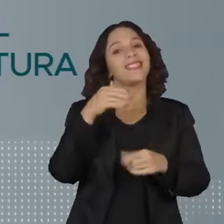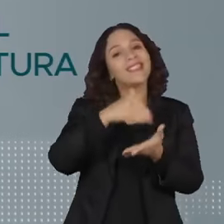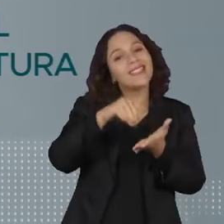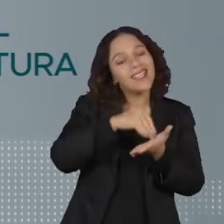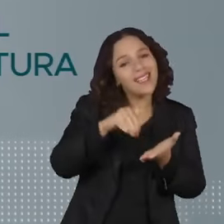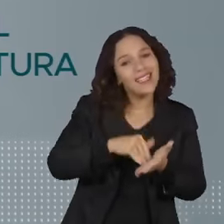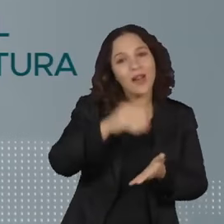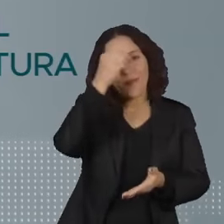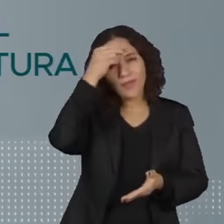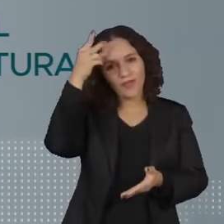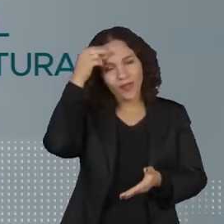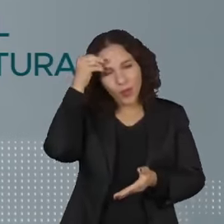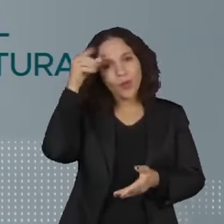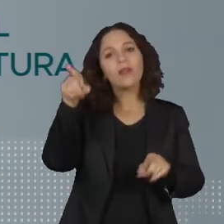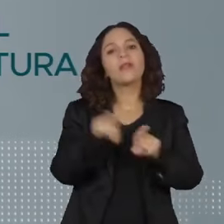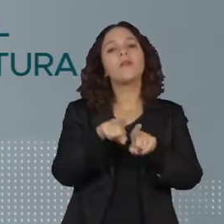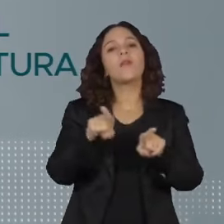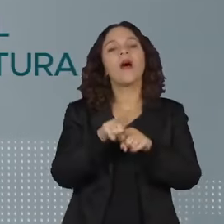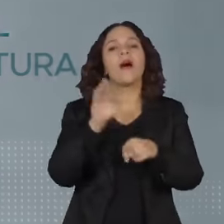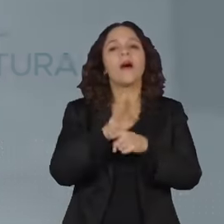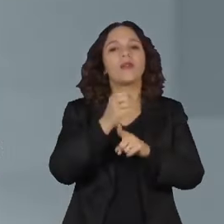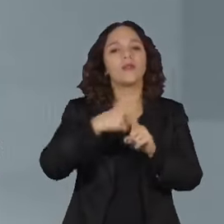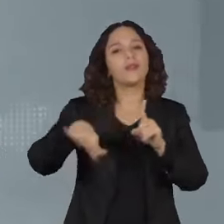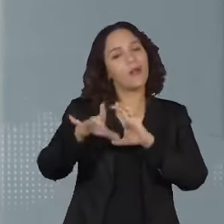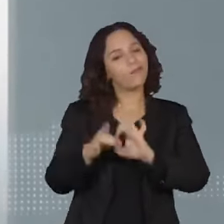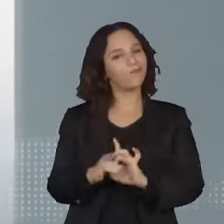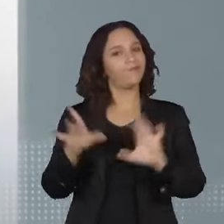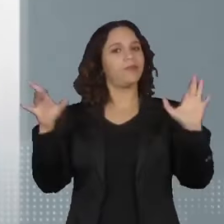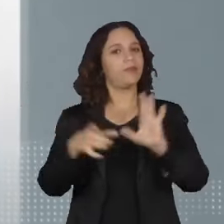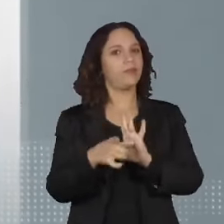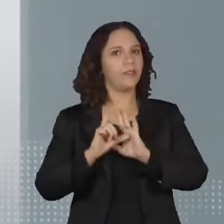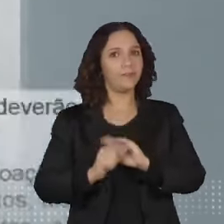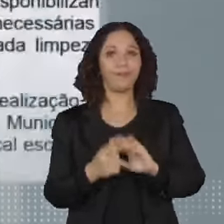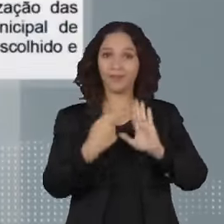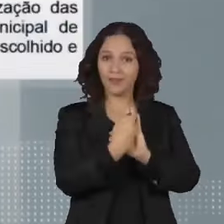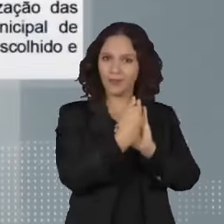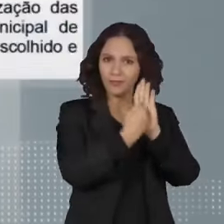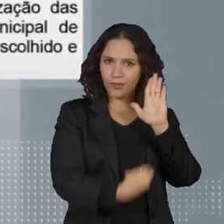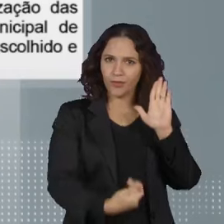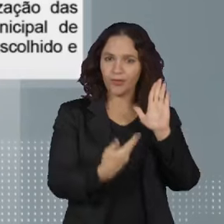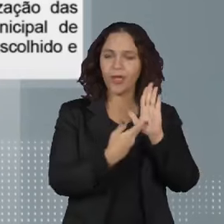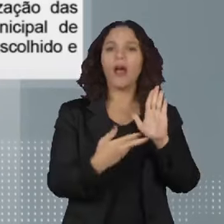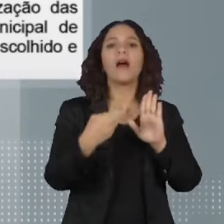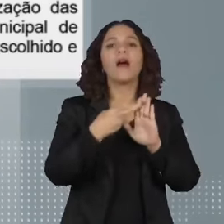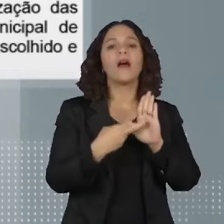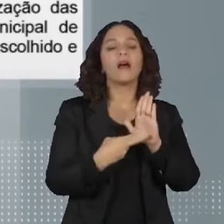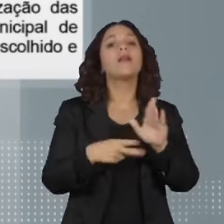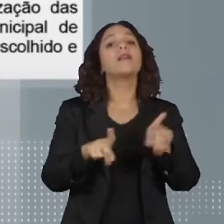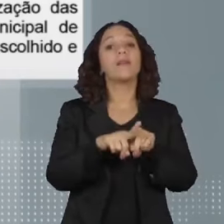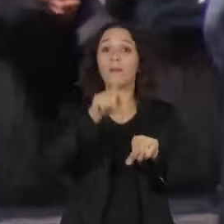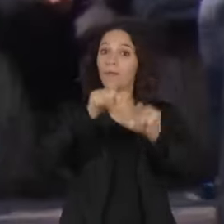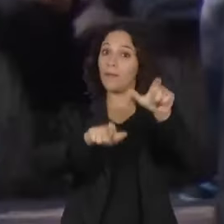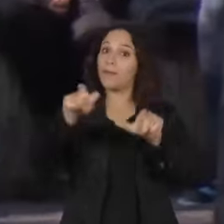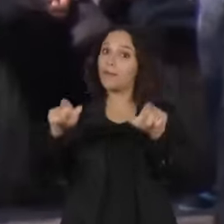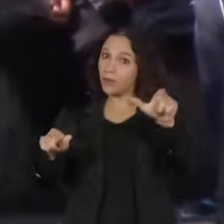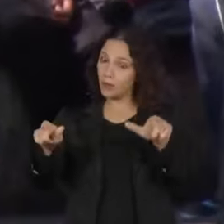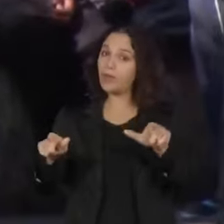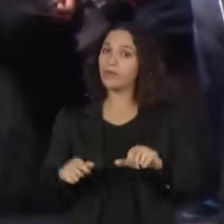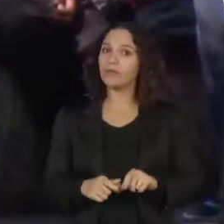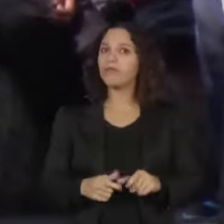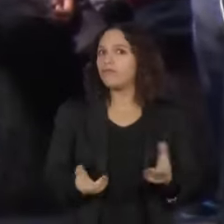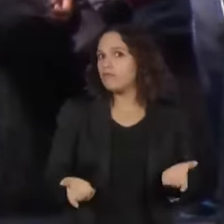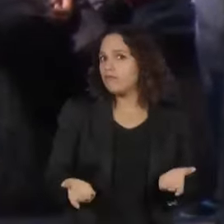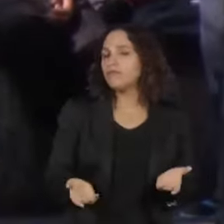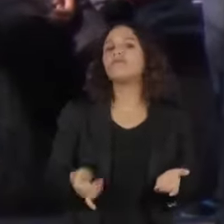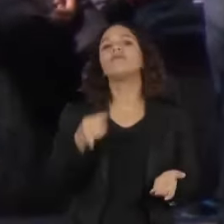das subprefeituras e da Assistência Social segundo o texto essas regras também valem para pessoas físicas ou seja